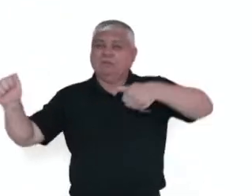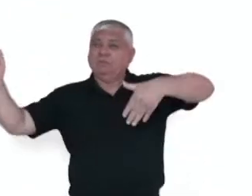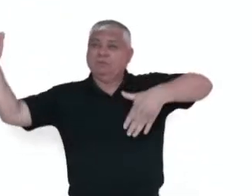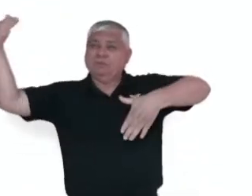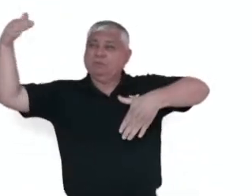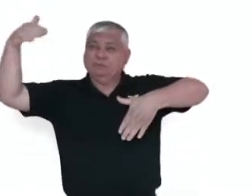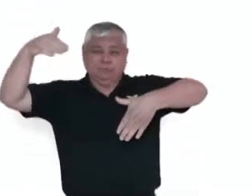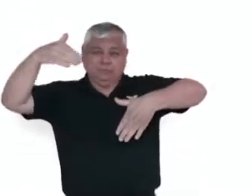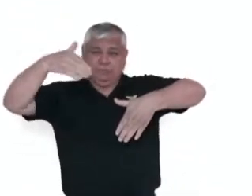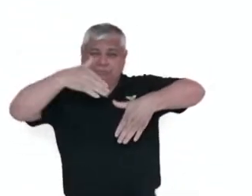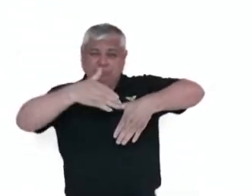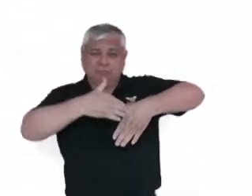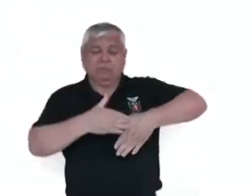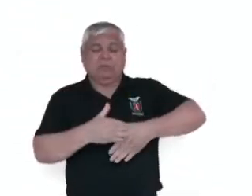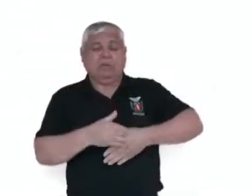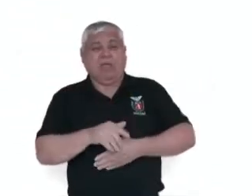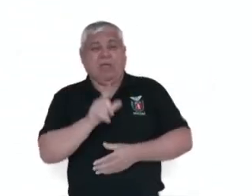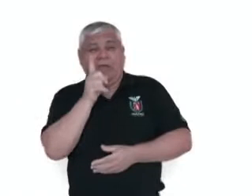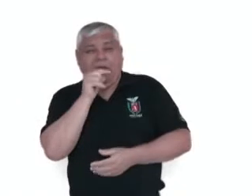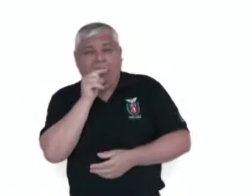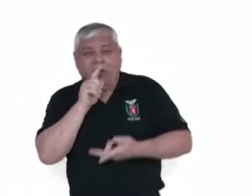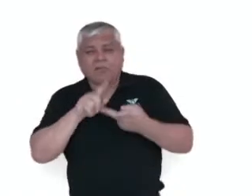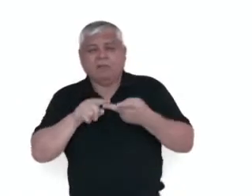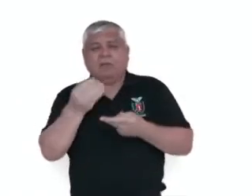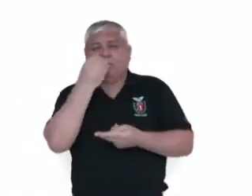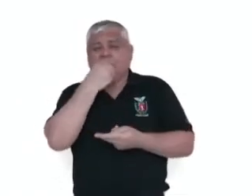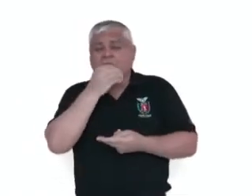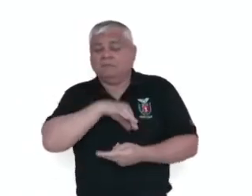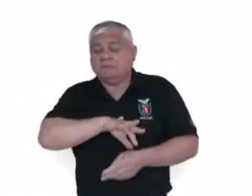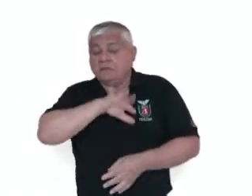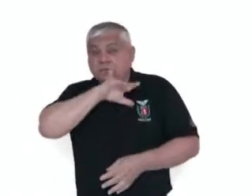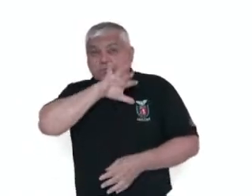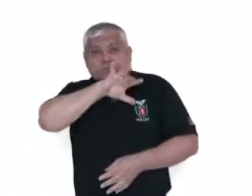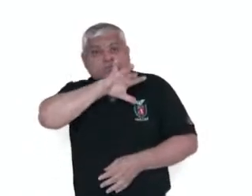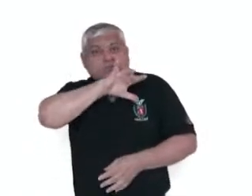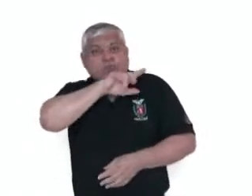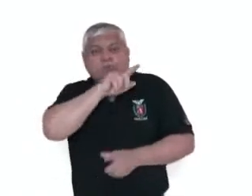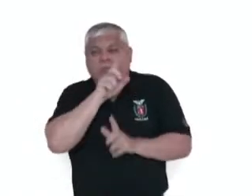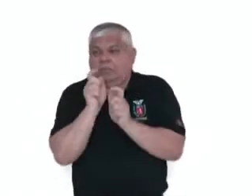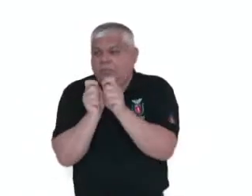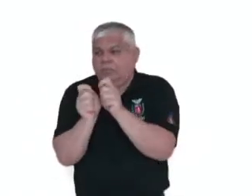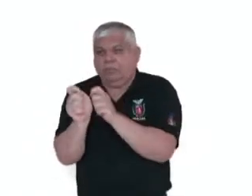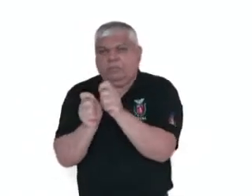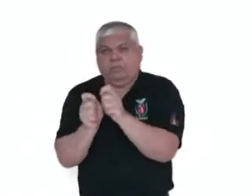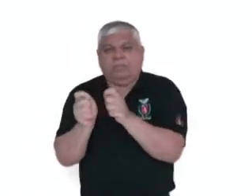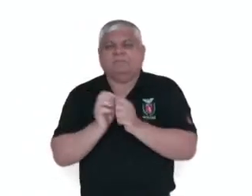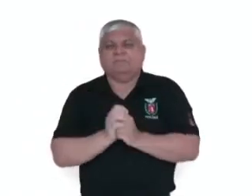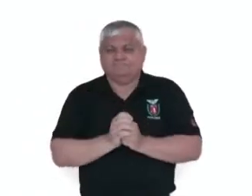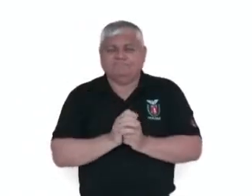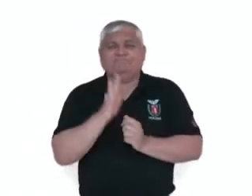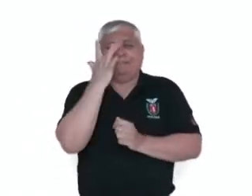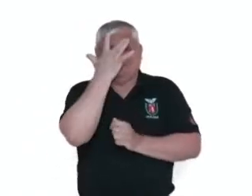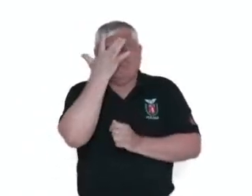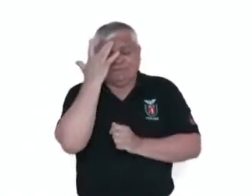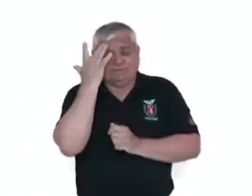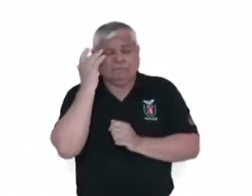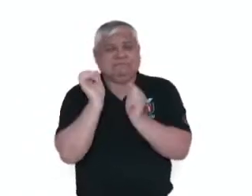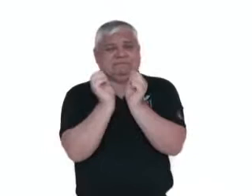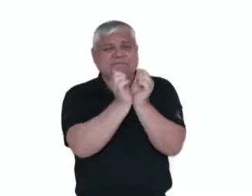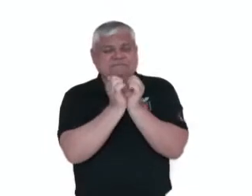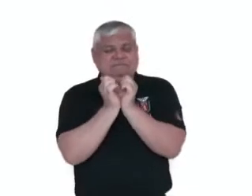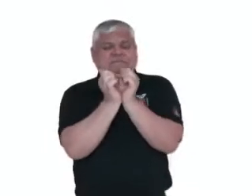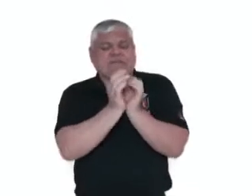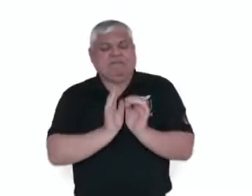comida e água eram poucas e de má qualidade. A violência sofrida por pessoas africanas escravizadas não